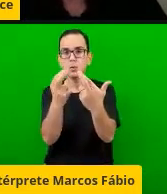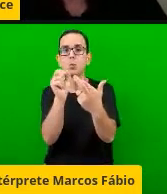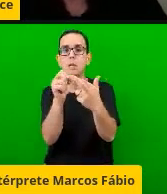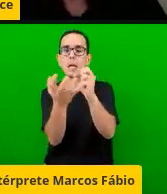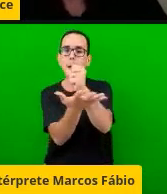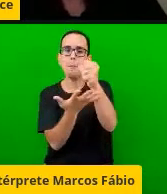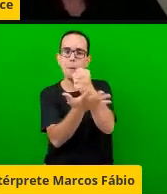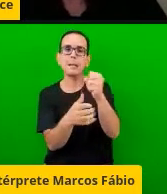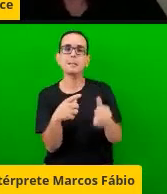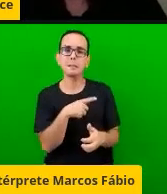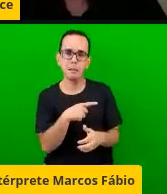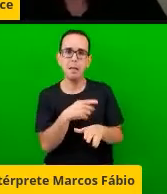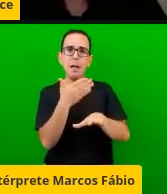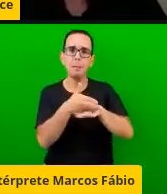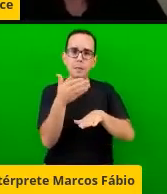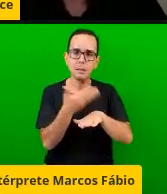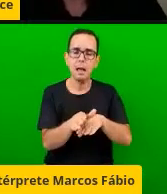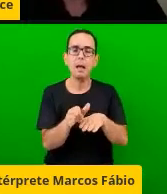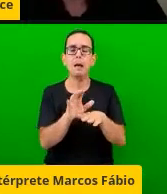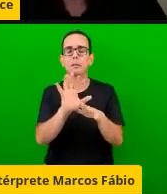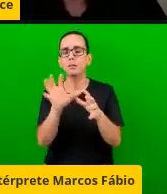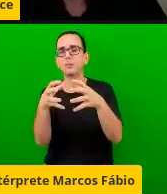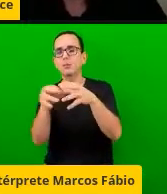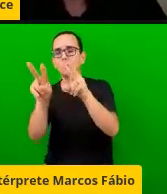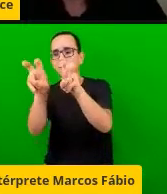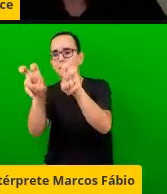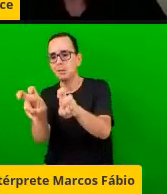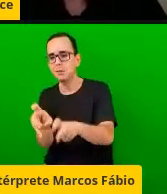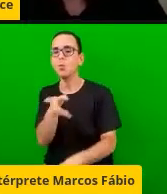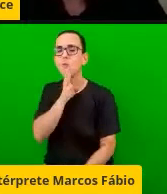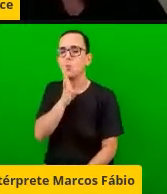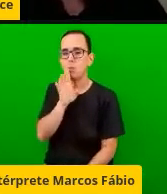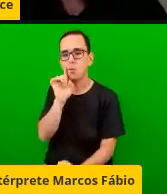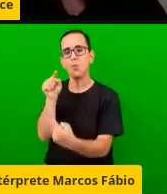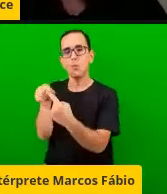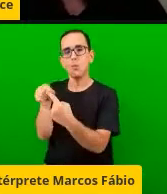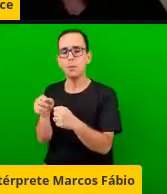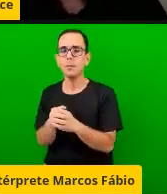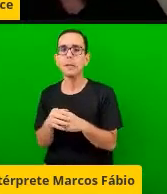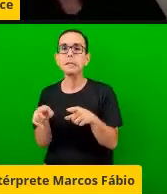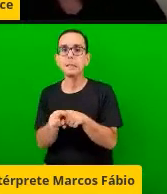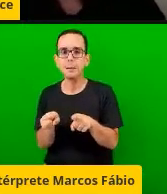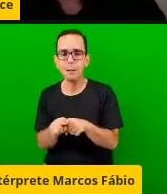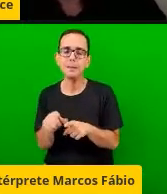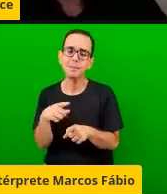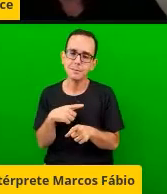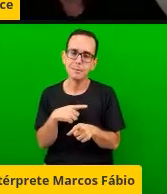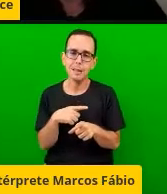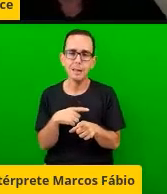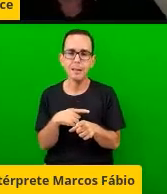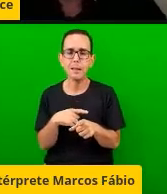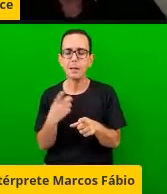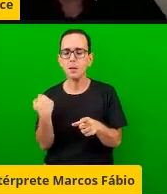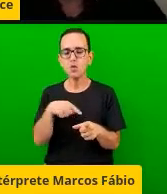as habilidades, as unidades temáticas e os objetos de conhecimento, né? E aí tem coisas que nós colocamos que daí